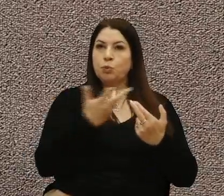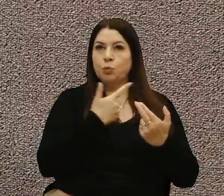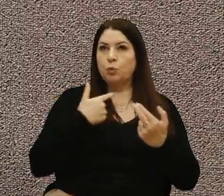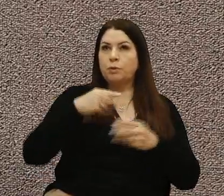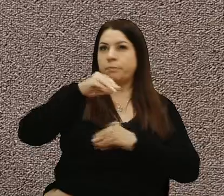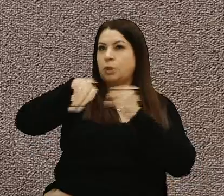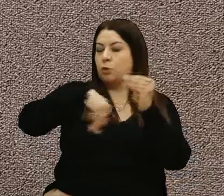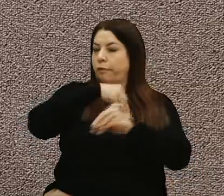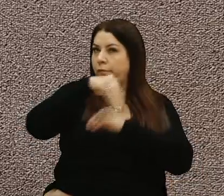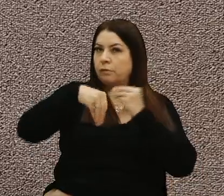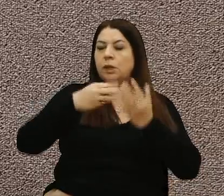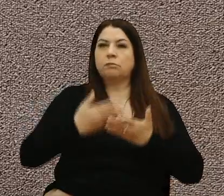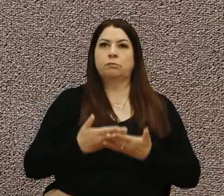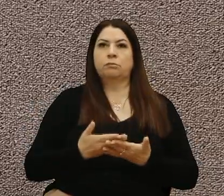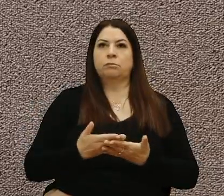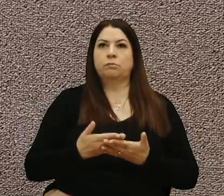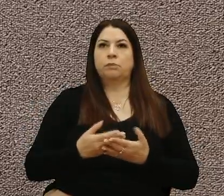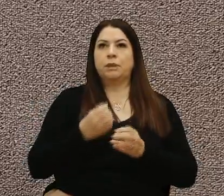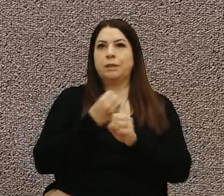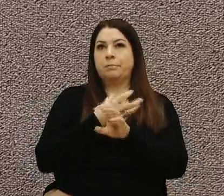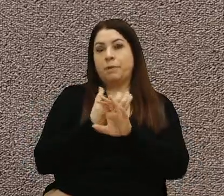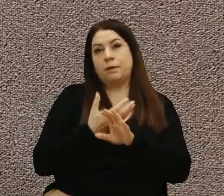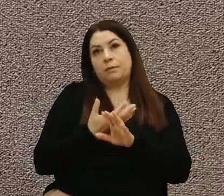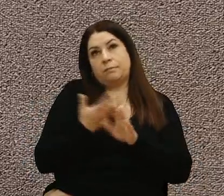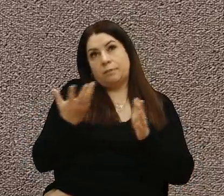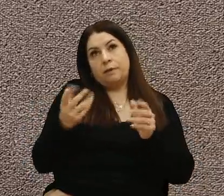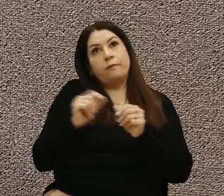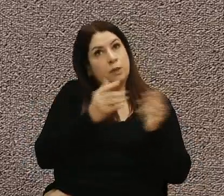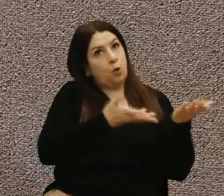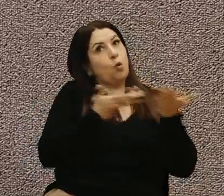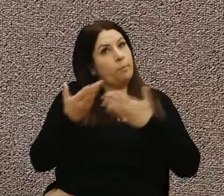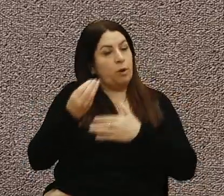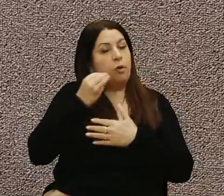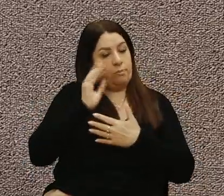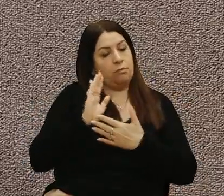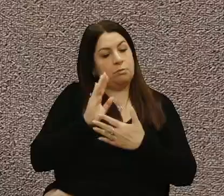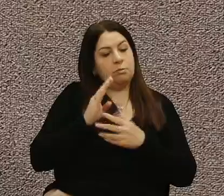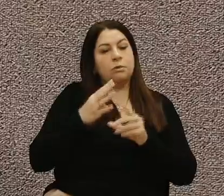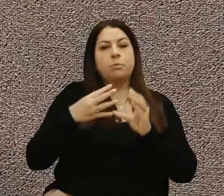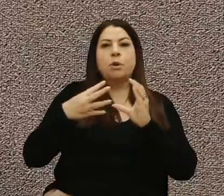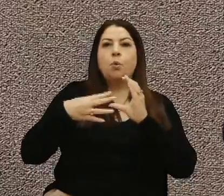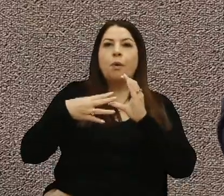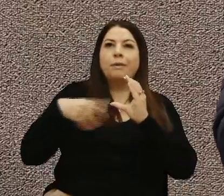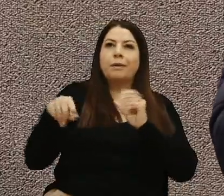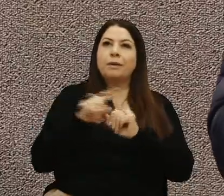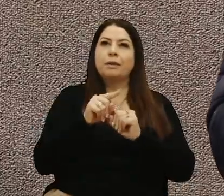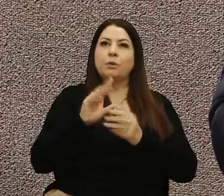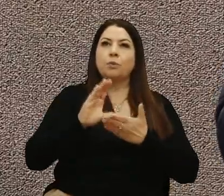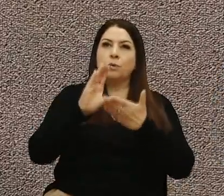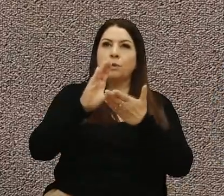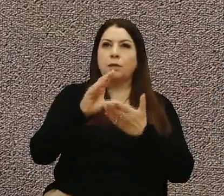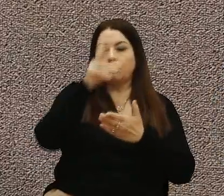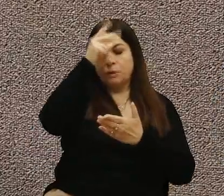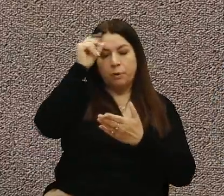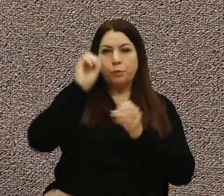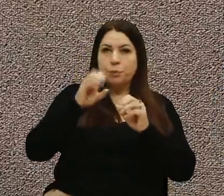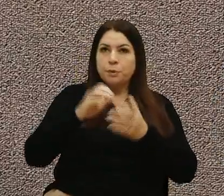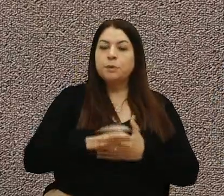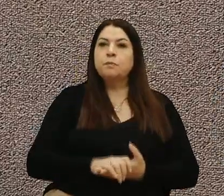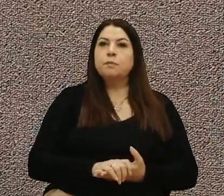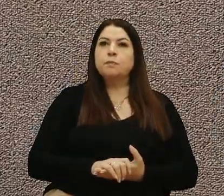atores envolvidos, SMED, faremos o convite, por óbvio, Quarta CRE, Conselho Municipal de